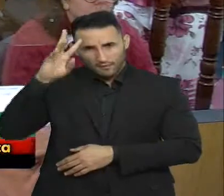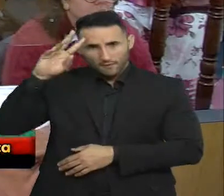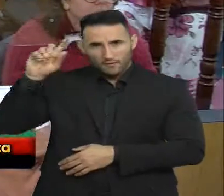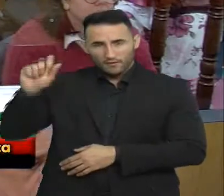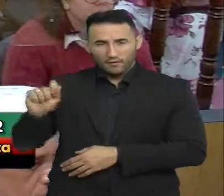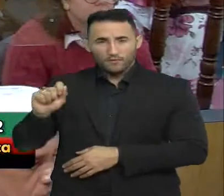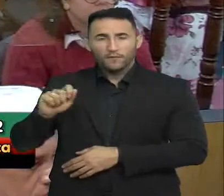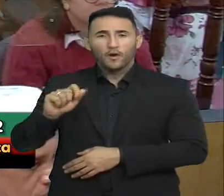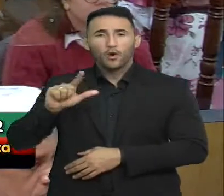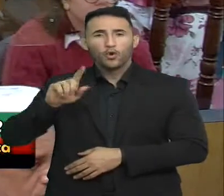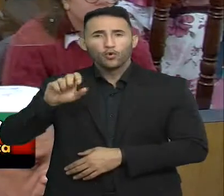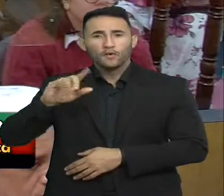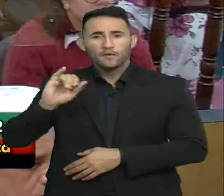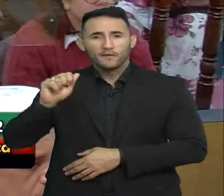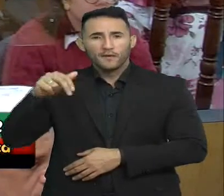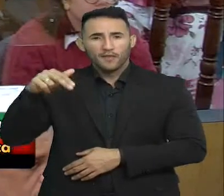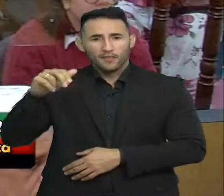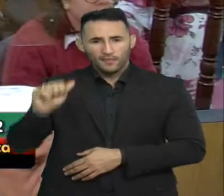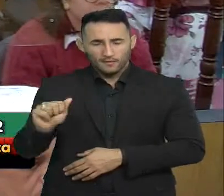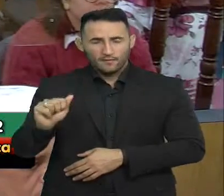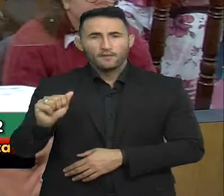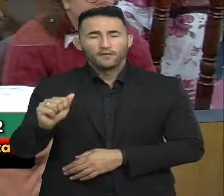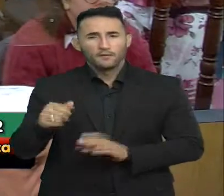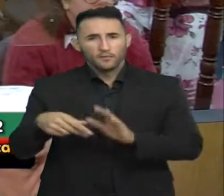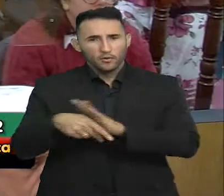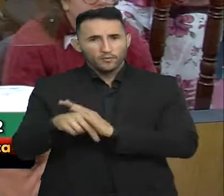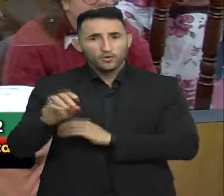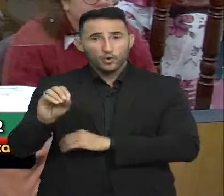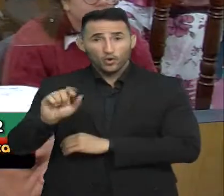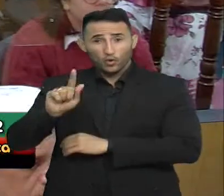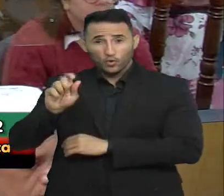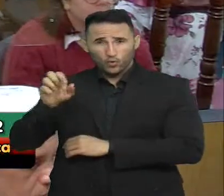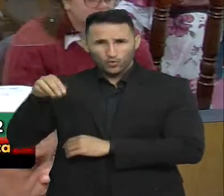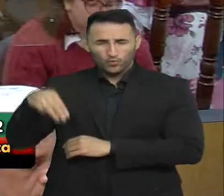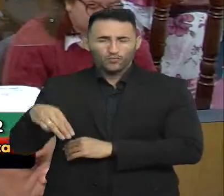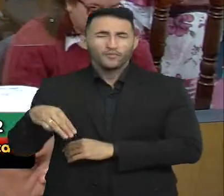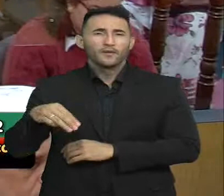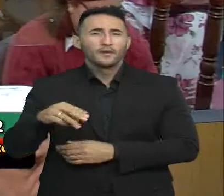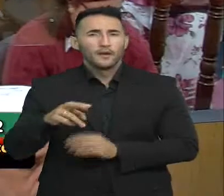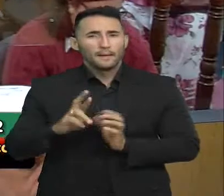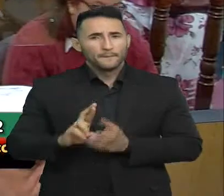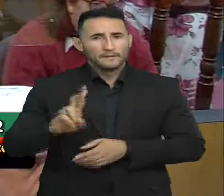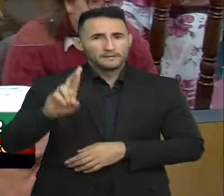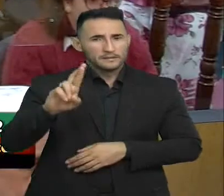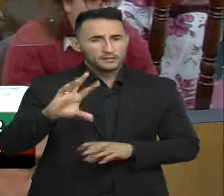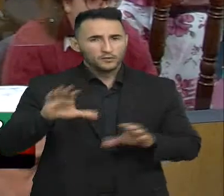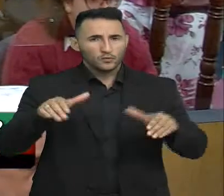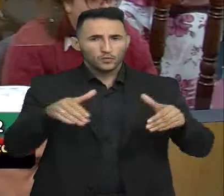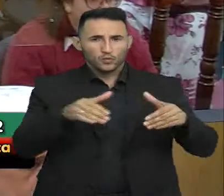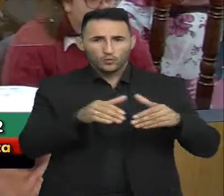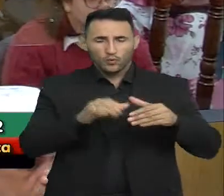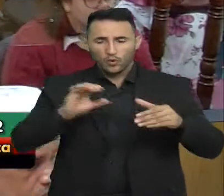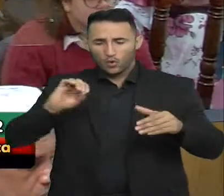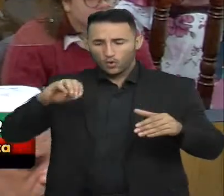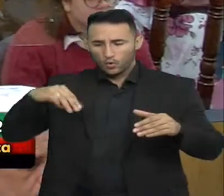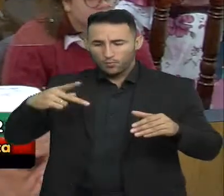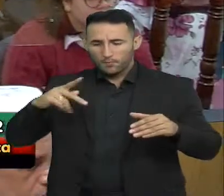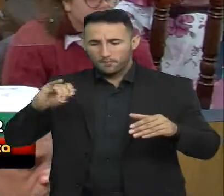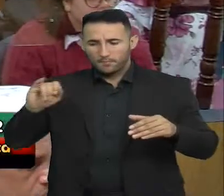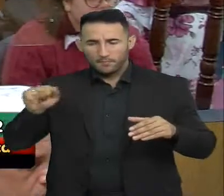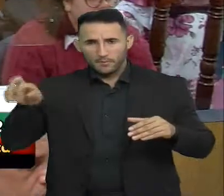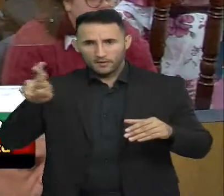Luciana Cobo, Ialorixá, Luciana Dogum, que é Ialorixá, representando o Compir.